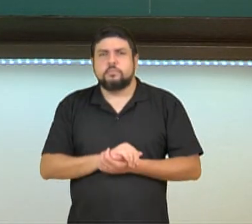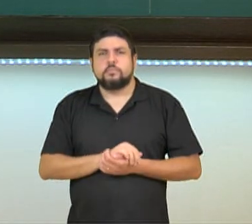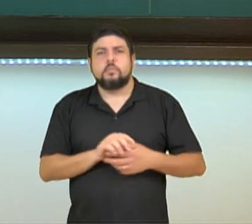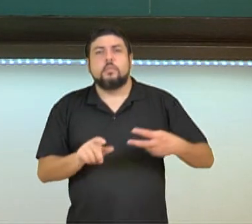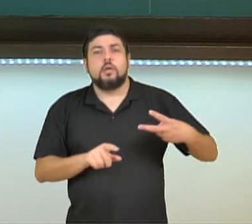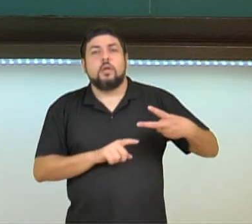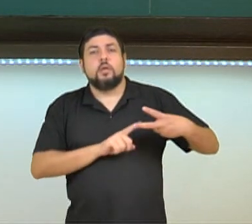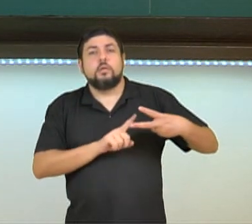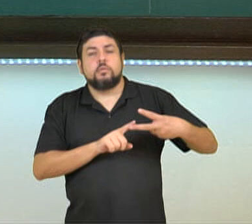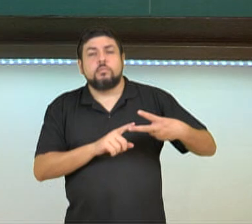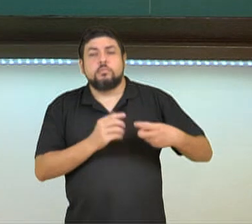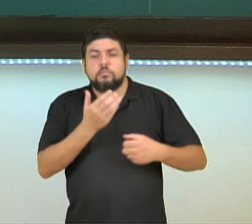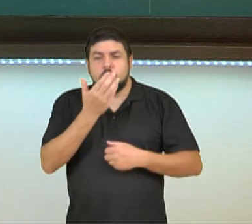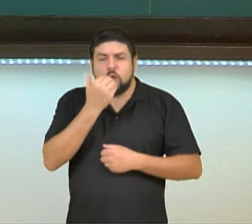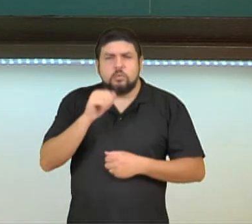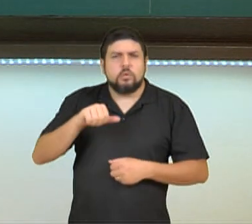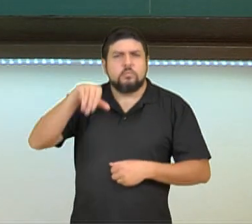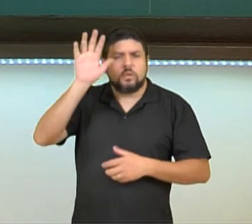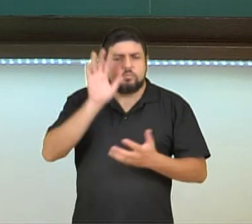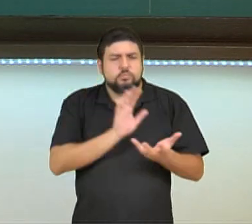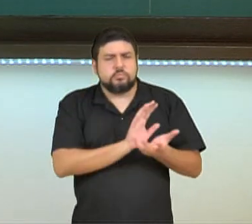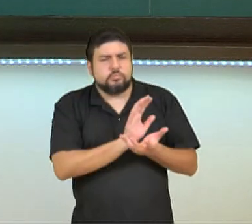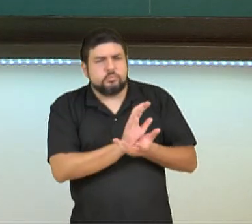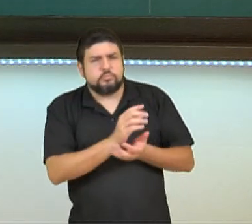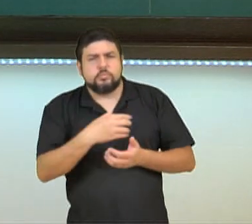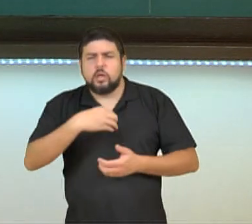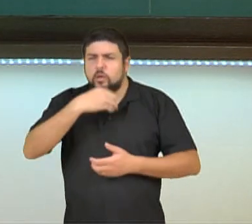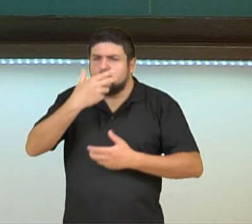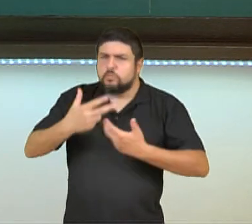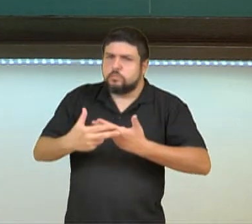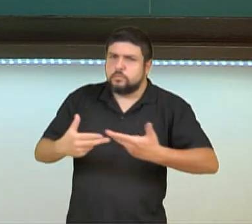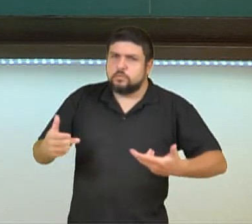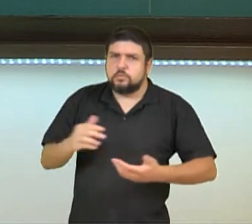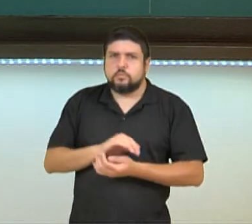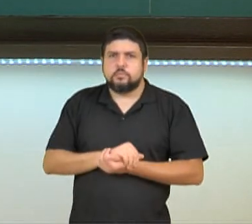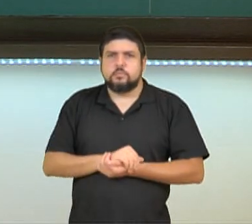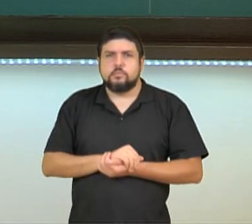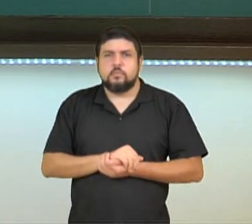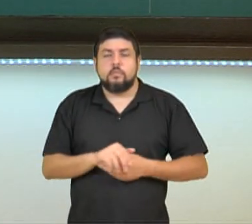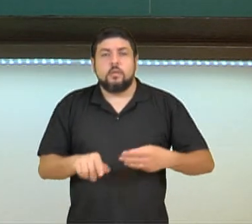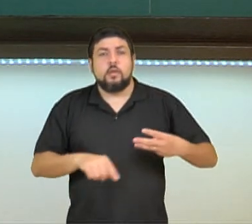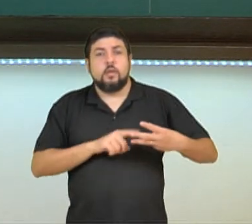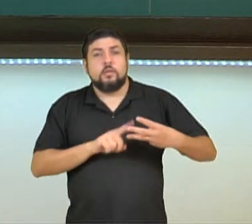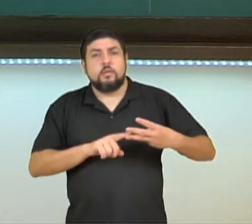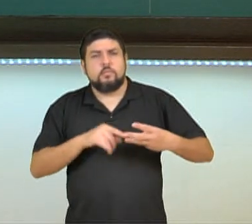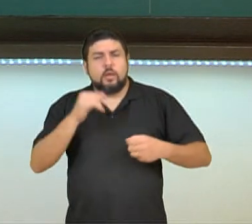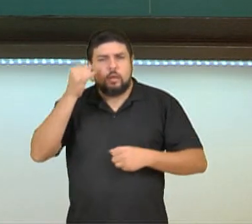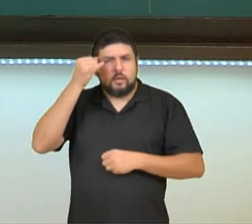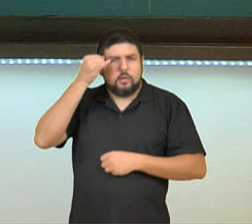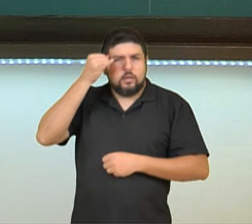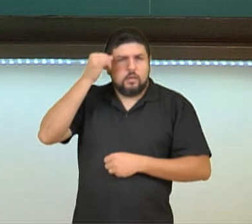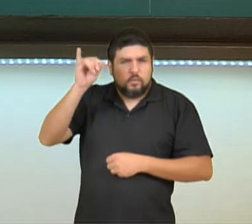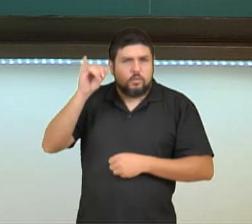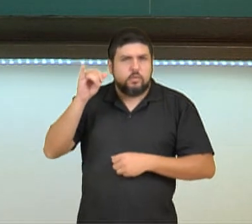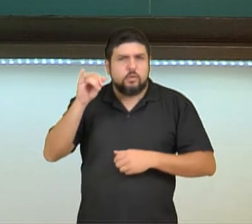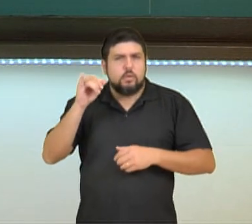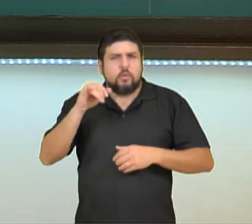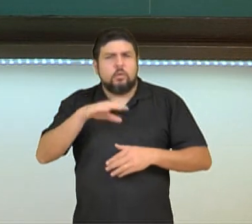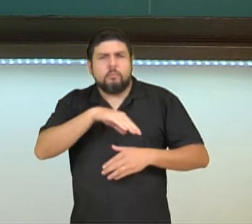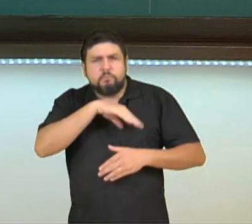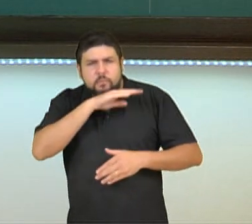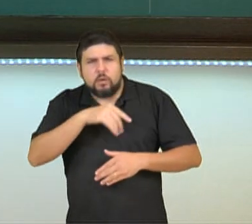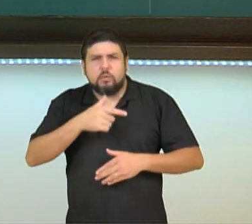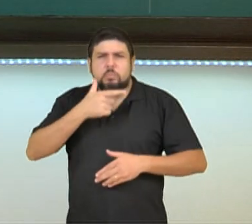alimentação mais natural, mais saudável. Evitar os ultraprocessados, porque, claro, isso também